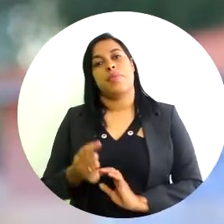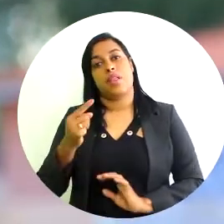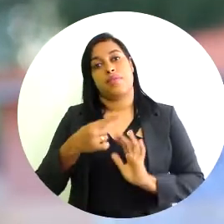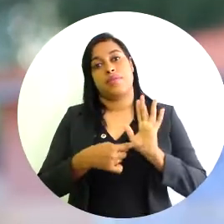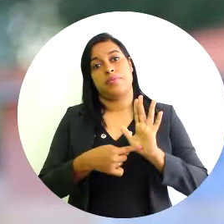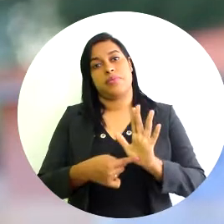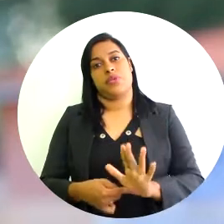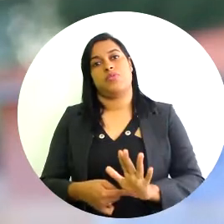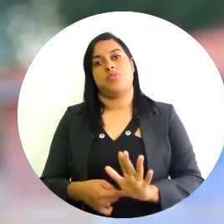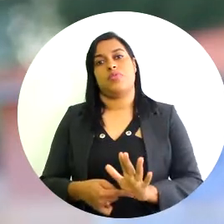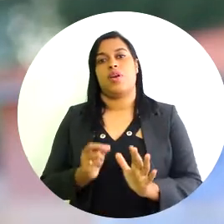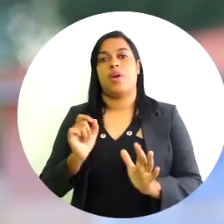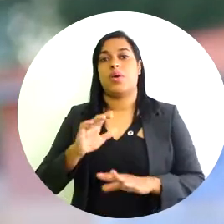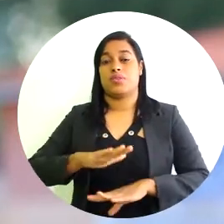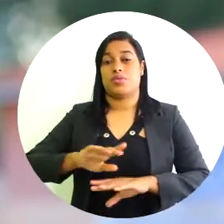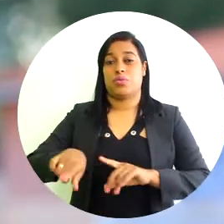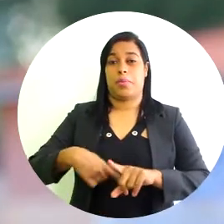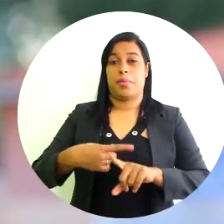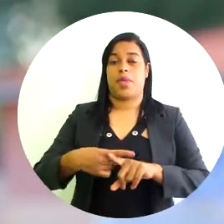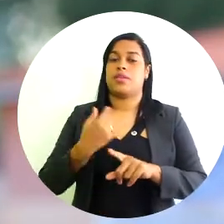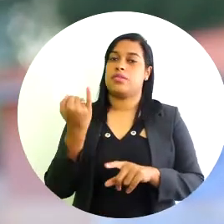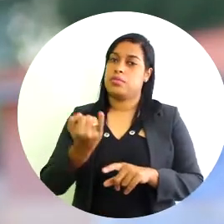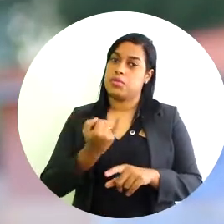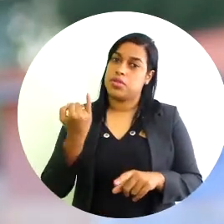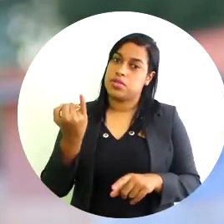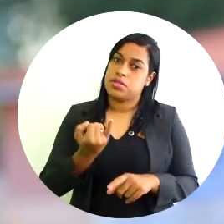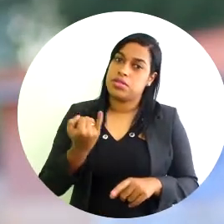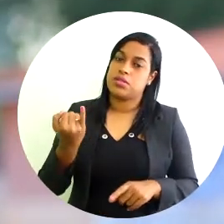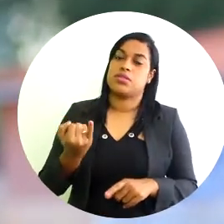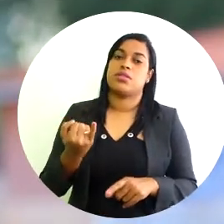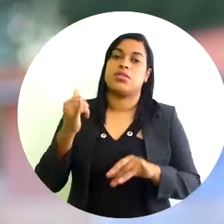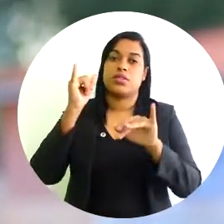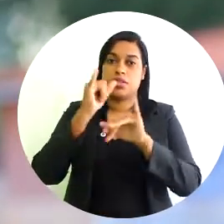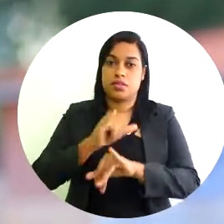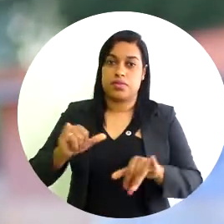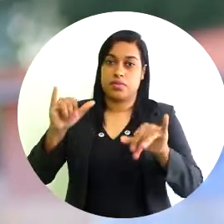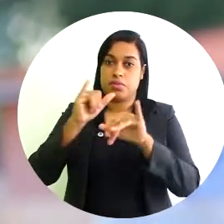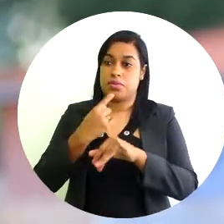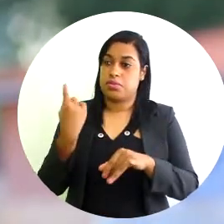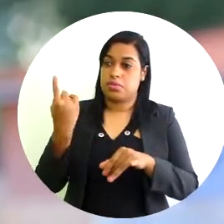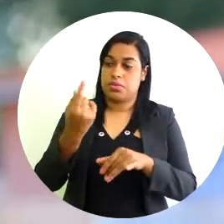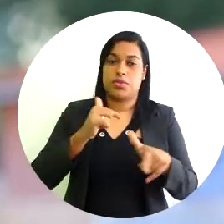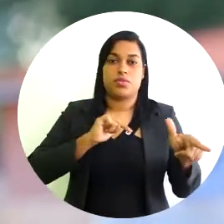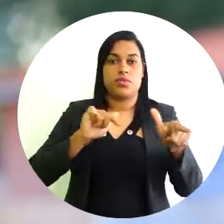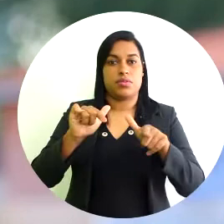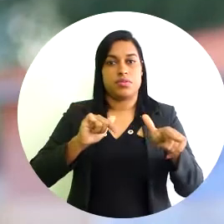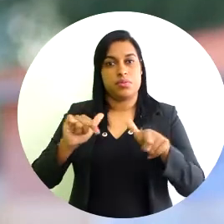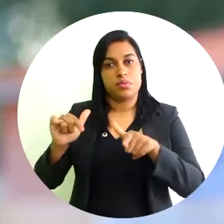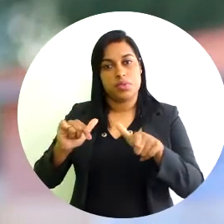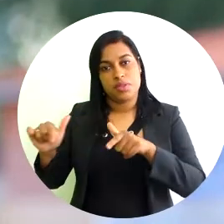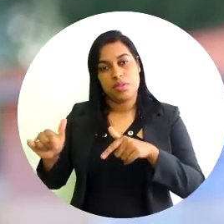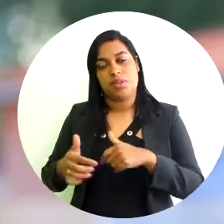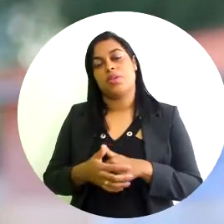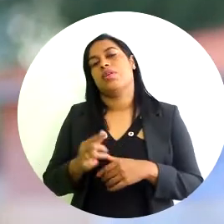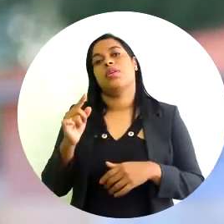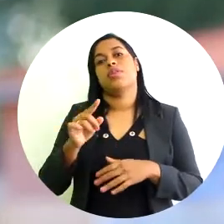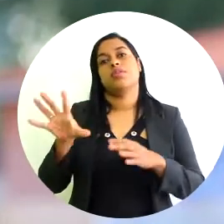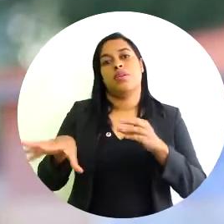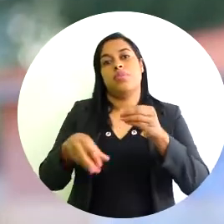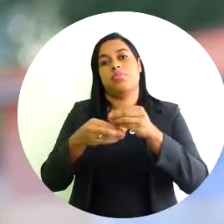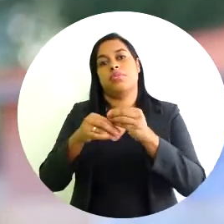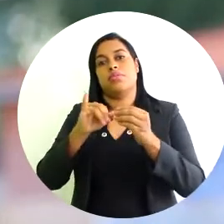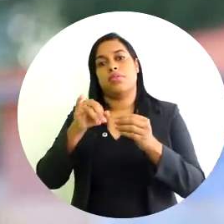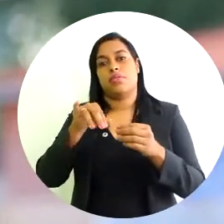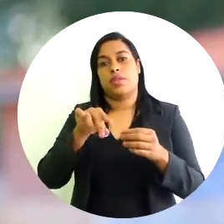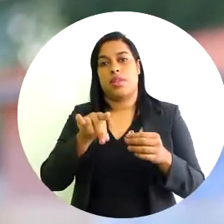são os pontos que são mais importantes, que são mais ricos de informação para a gente trabalhar essa indexação, fazer